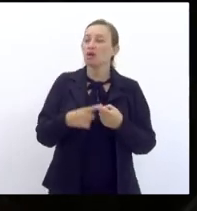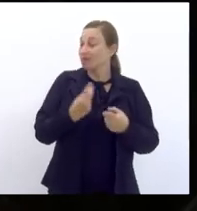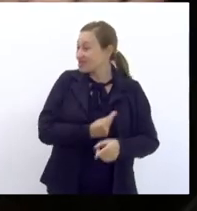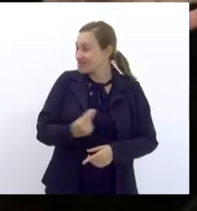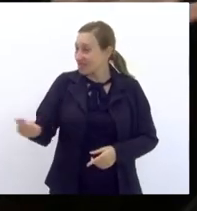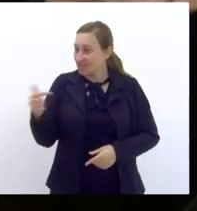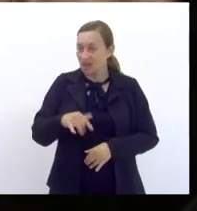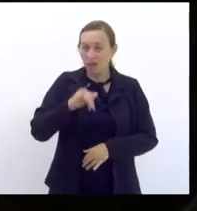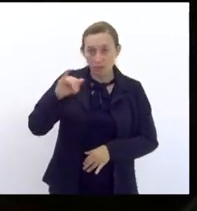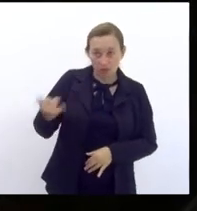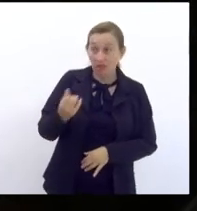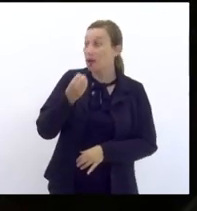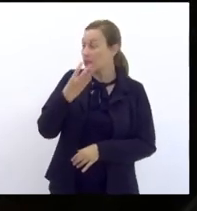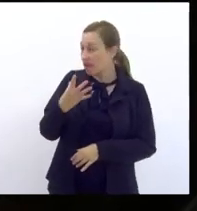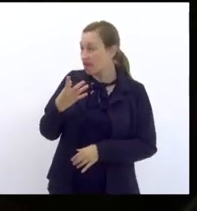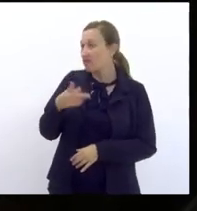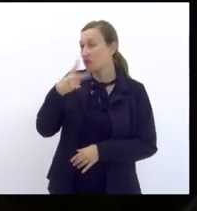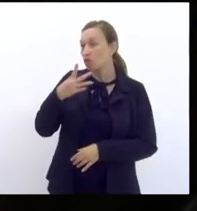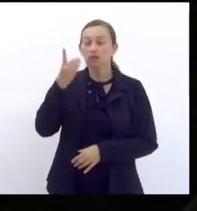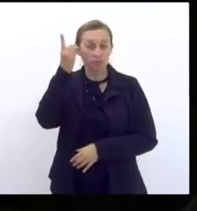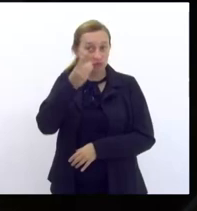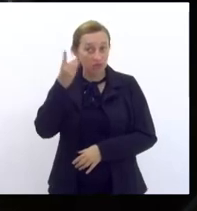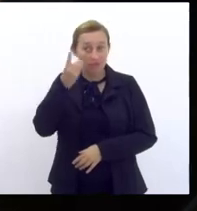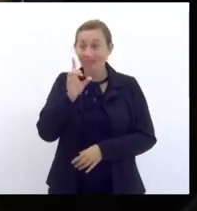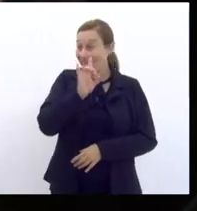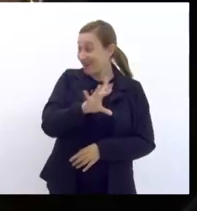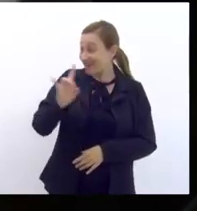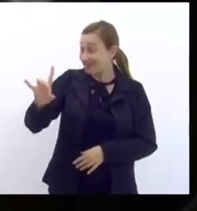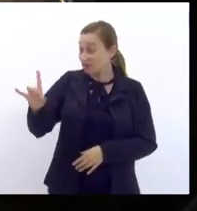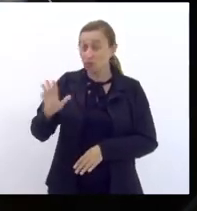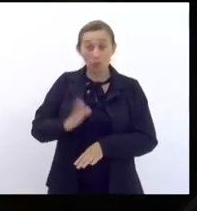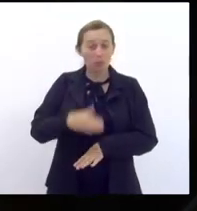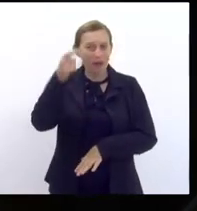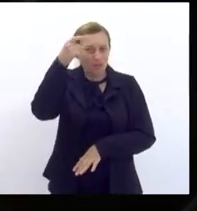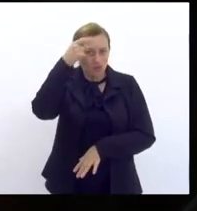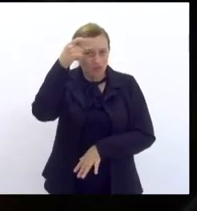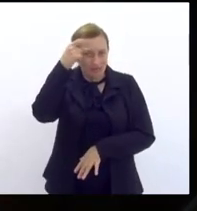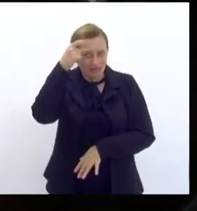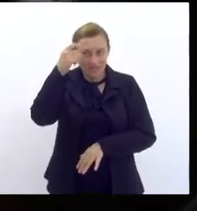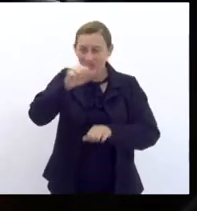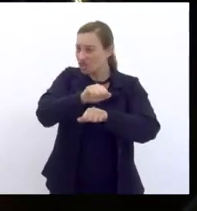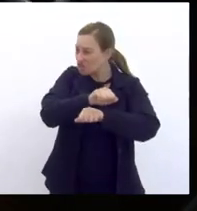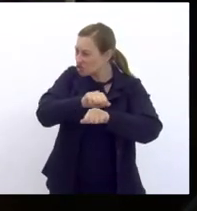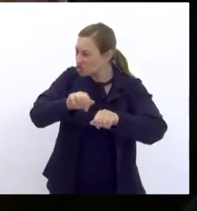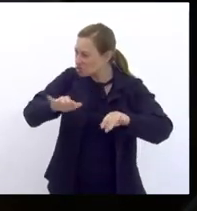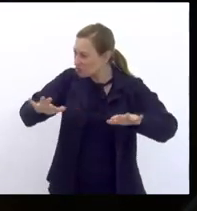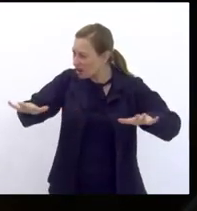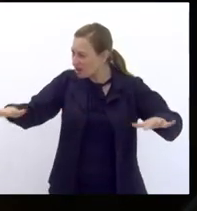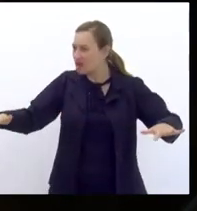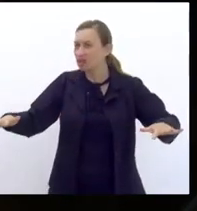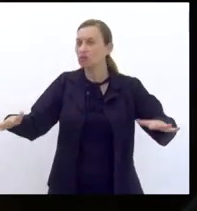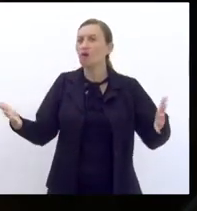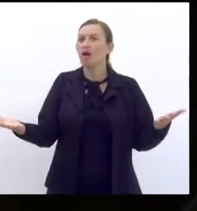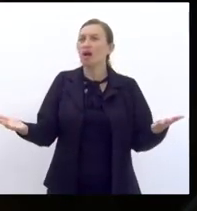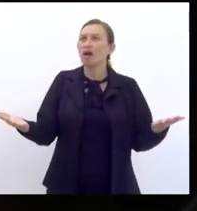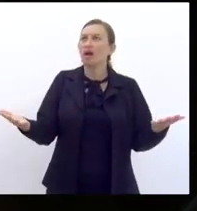daqui aproveitando com bem muito bem colocou o deputado cada um sai daqui com mais consciência ainda espalhando essa essa